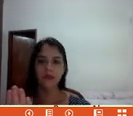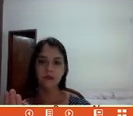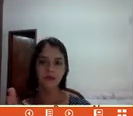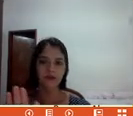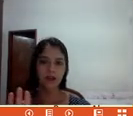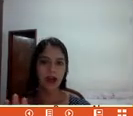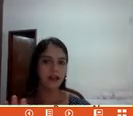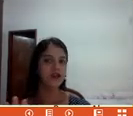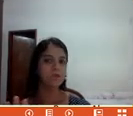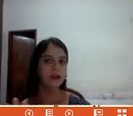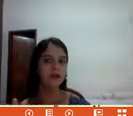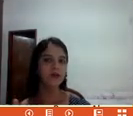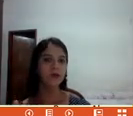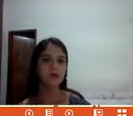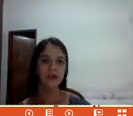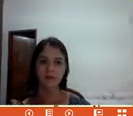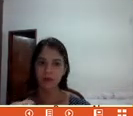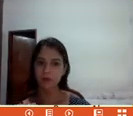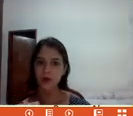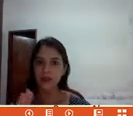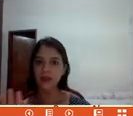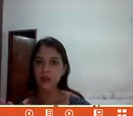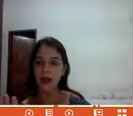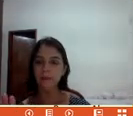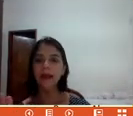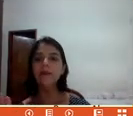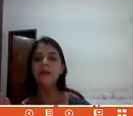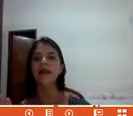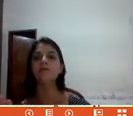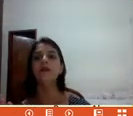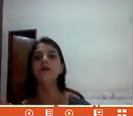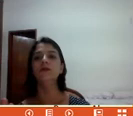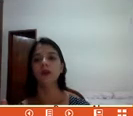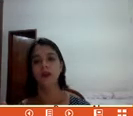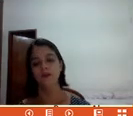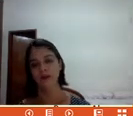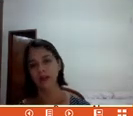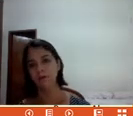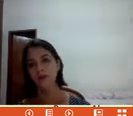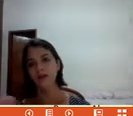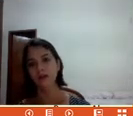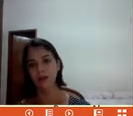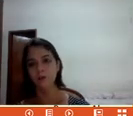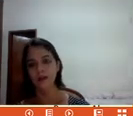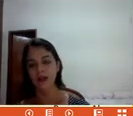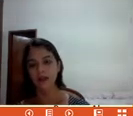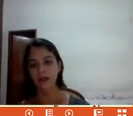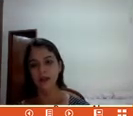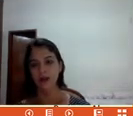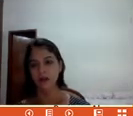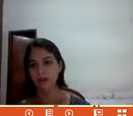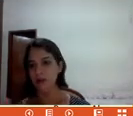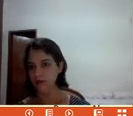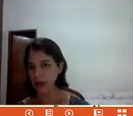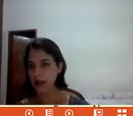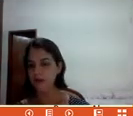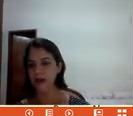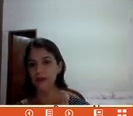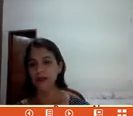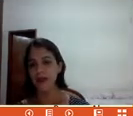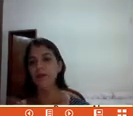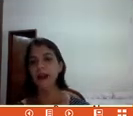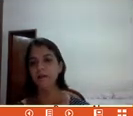num simples virar de mão, num simples posicionamento das mãos, você muda totalmente o